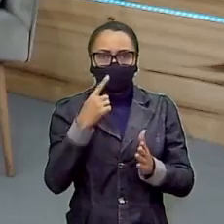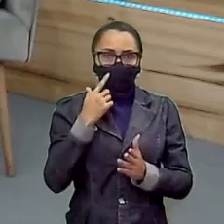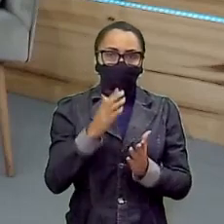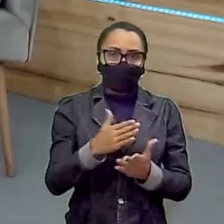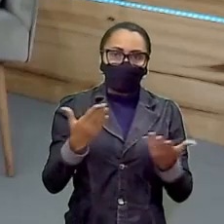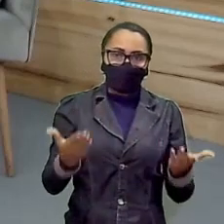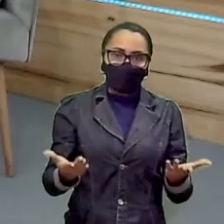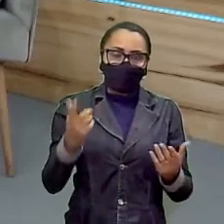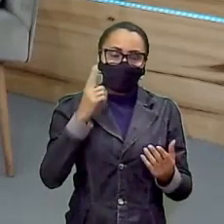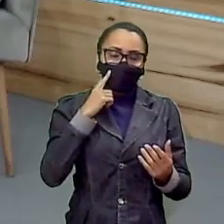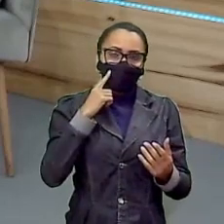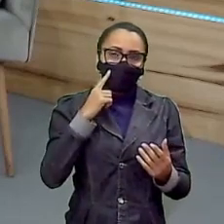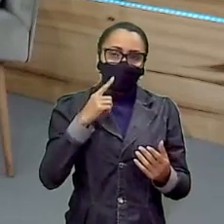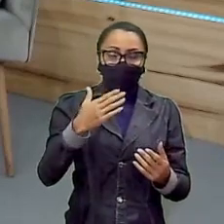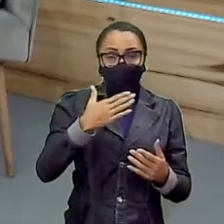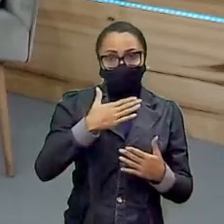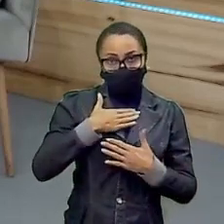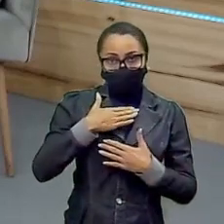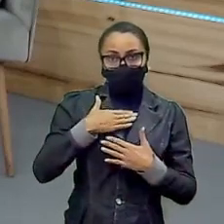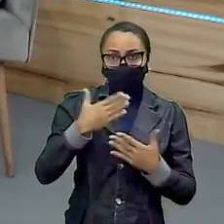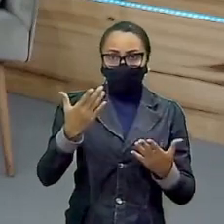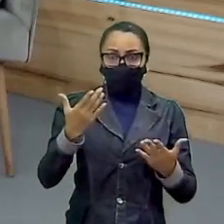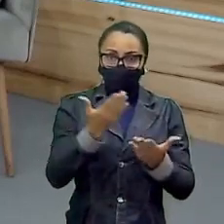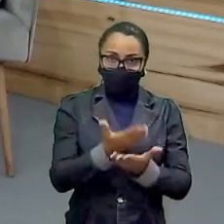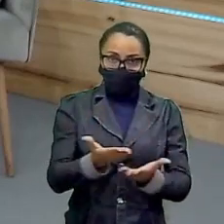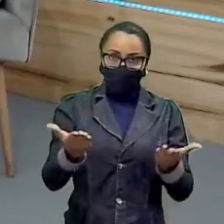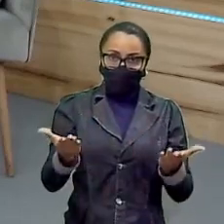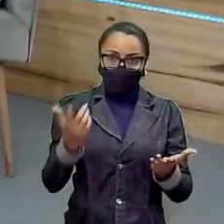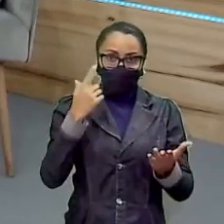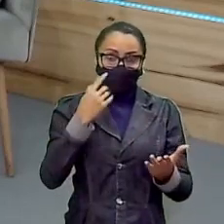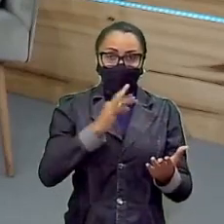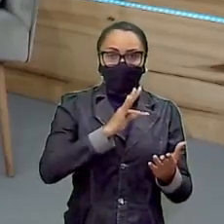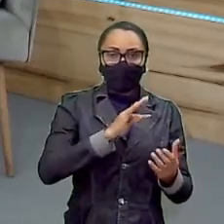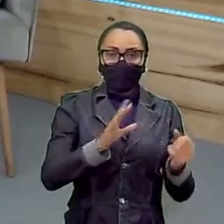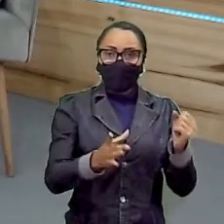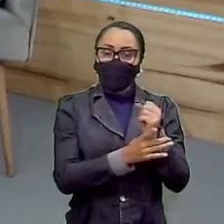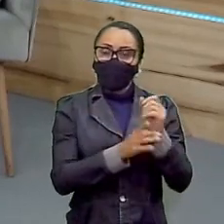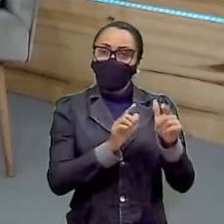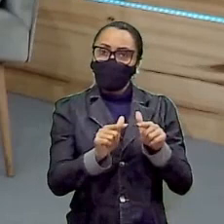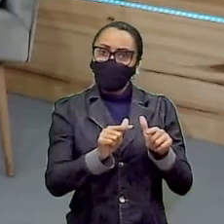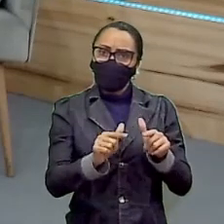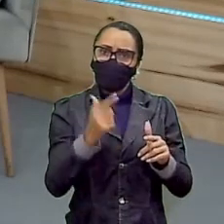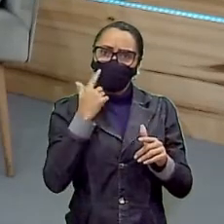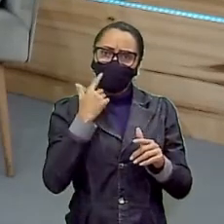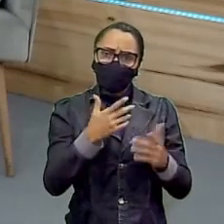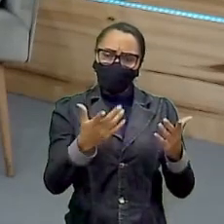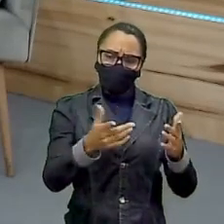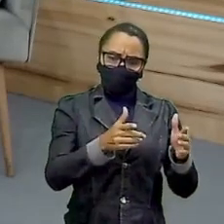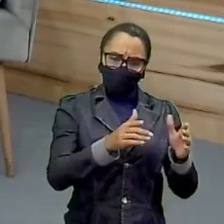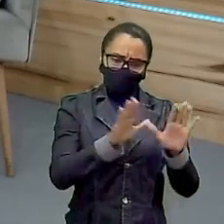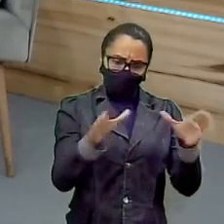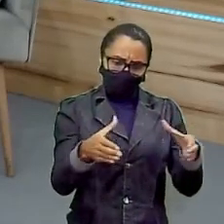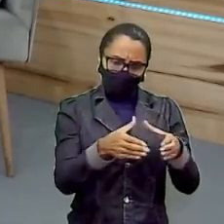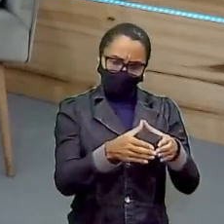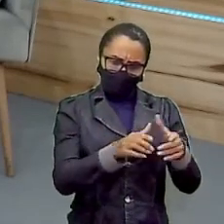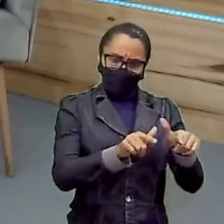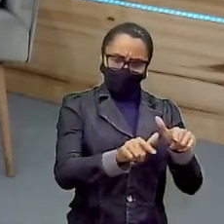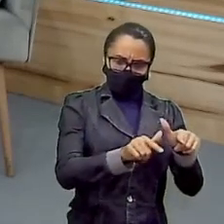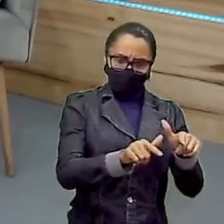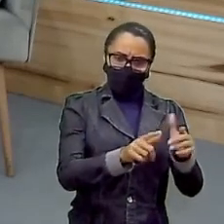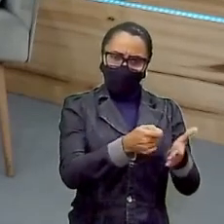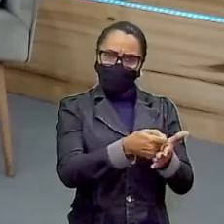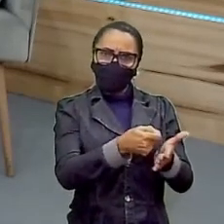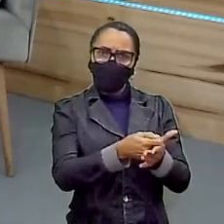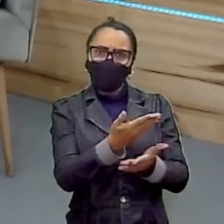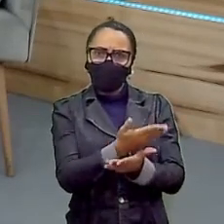Então, né, vocês, né, como técnicos de segurança, o mercado de trabalho, ele exige que